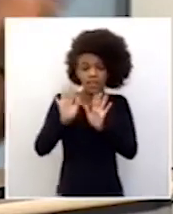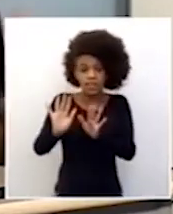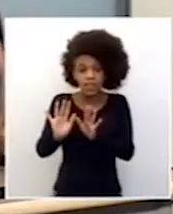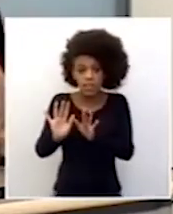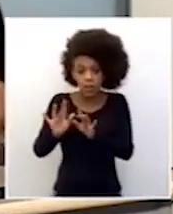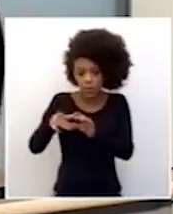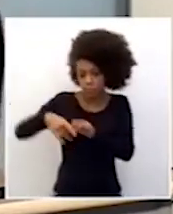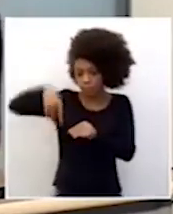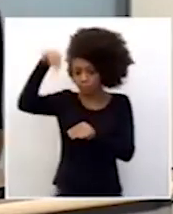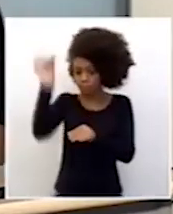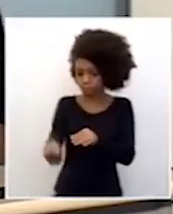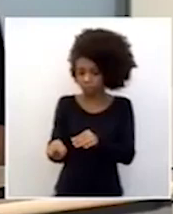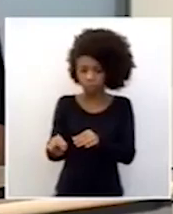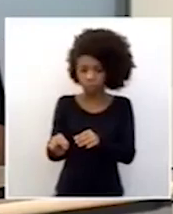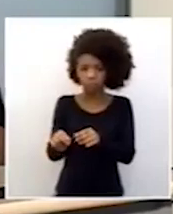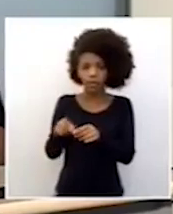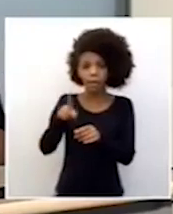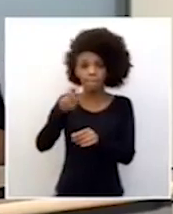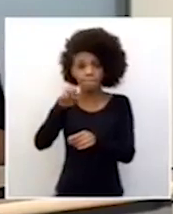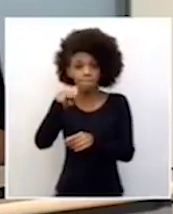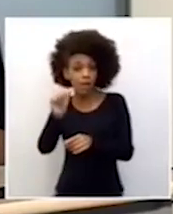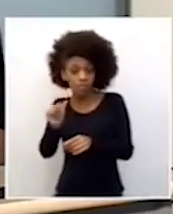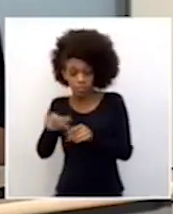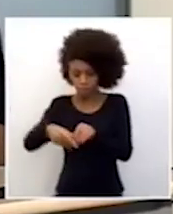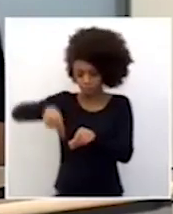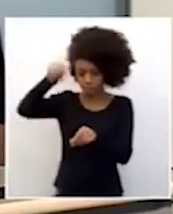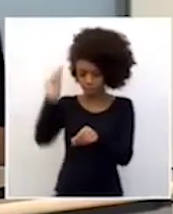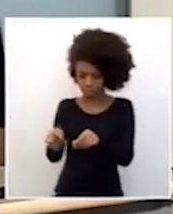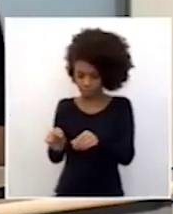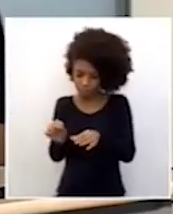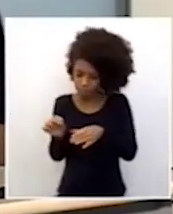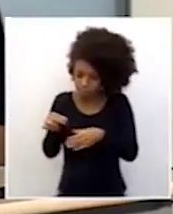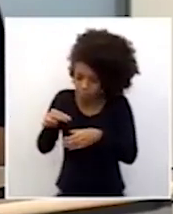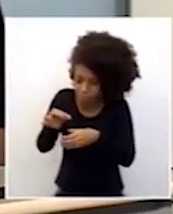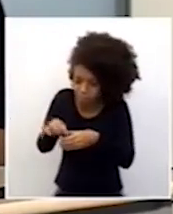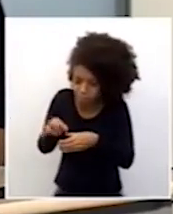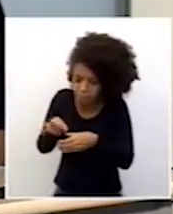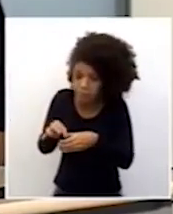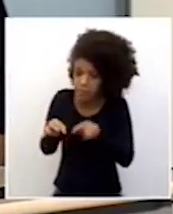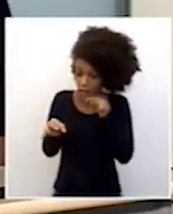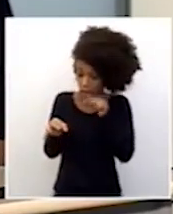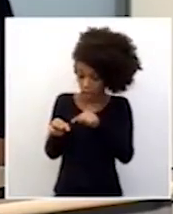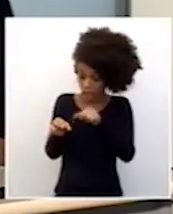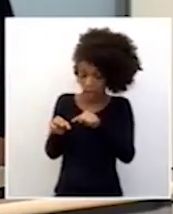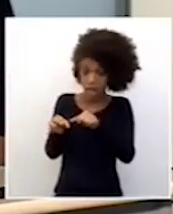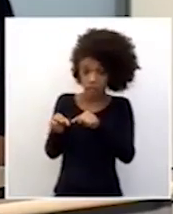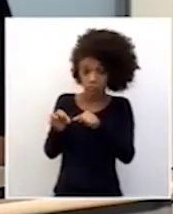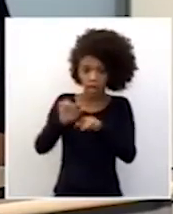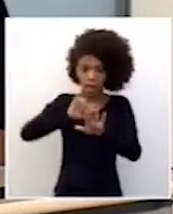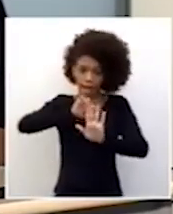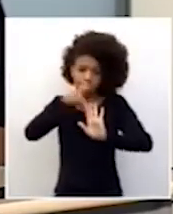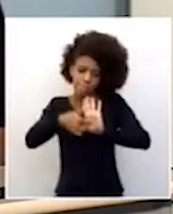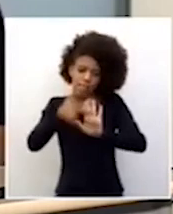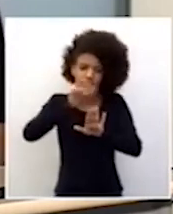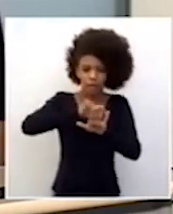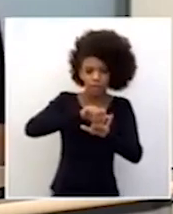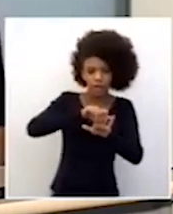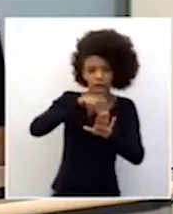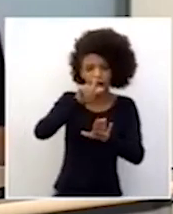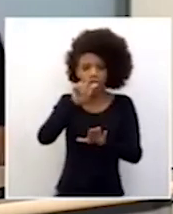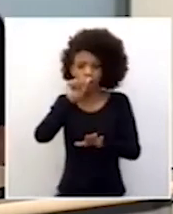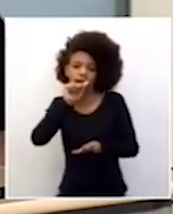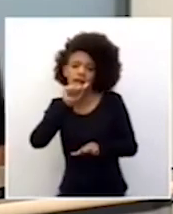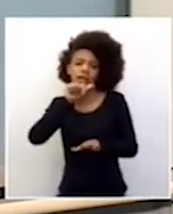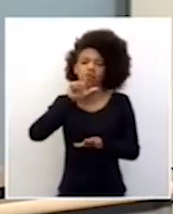uma máquina de datilografia. Ele escrevia a pena. Aí ele diz que aquela pena que ele escrevia era a pena da galhofa, ele era